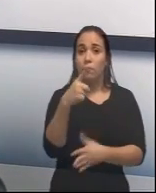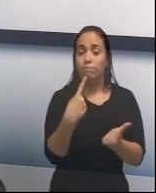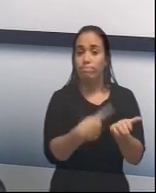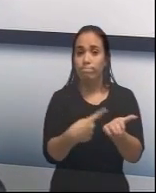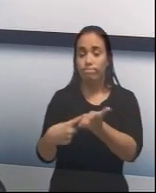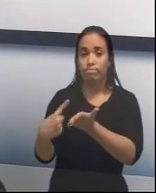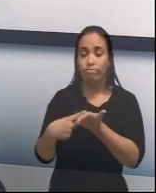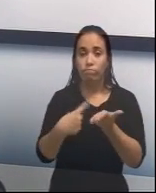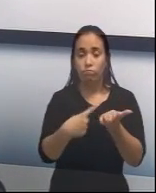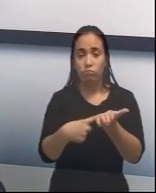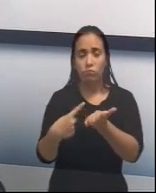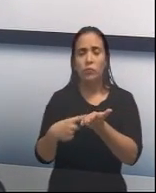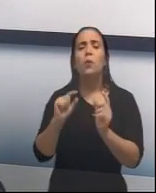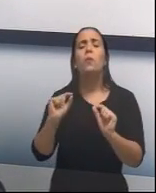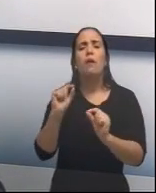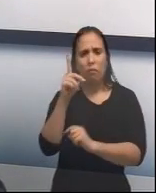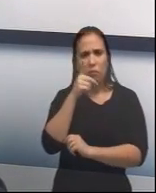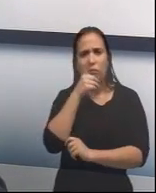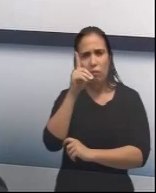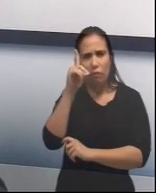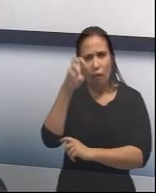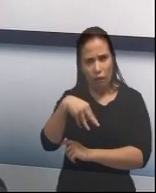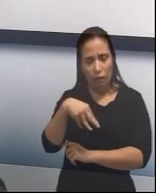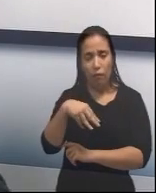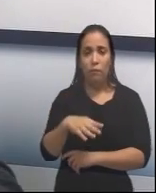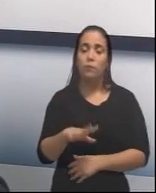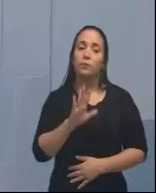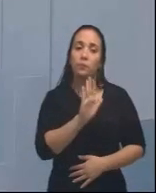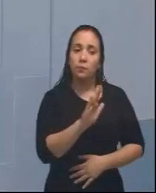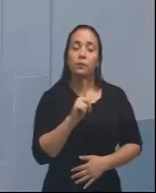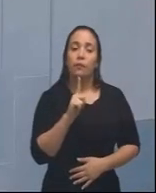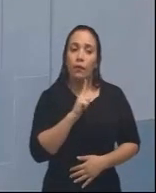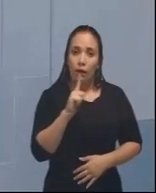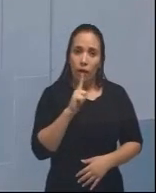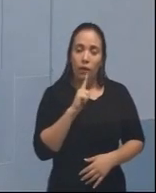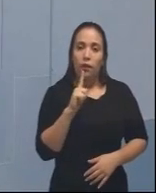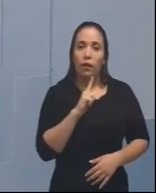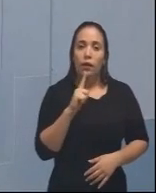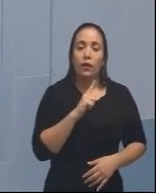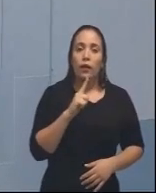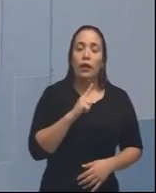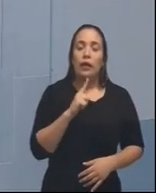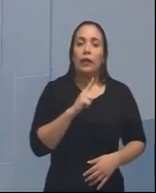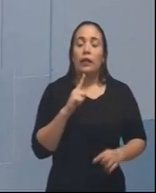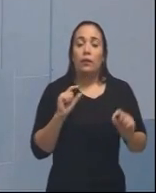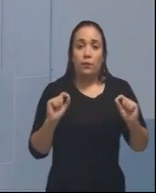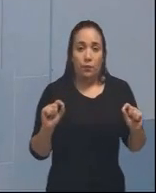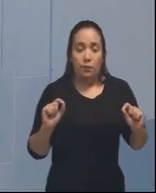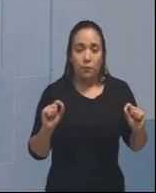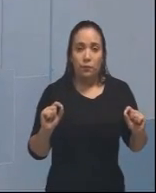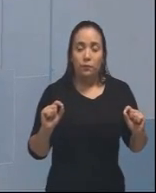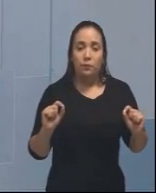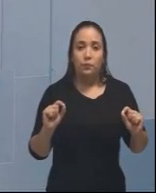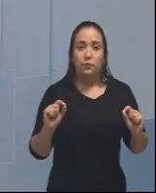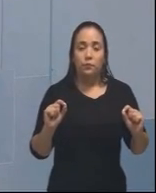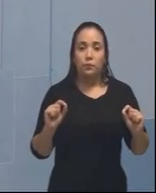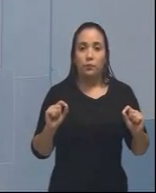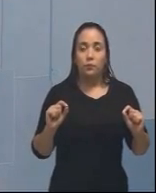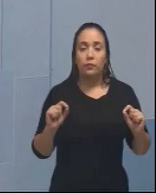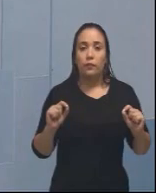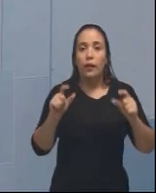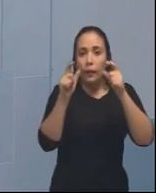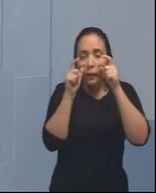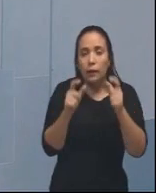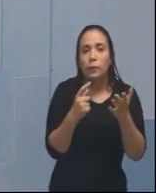é isso? Não. Na realidade, existe um choque. Para puxar a candidatura do Alckmin? Sem dúvida. Existe um choque de